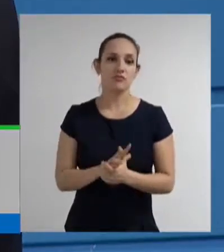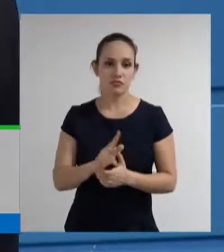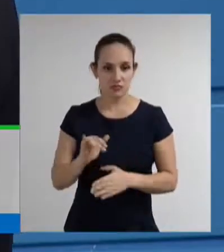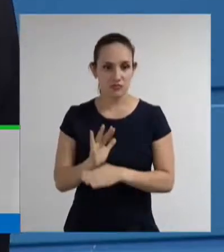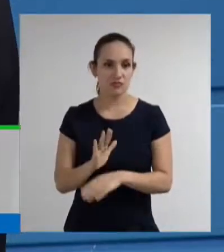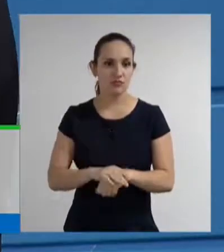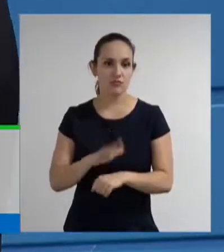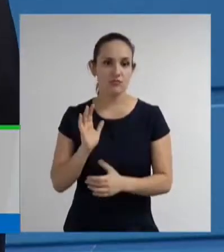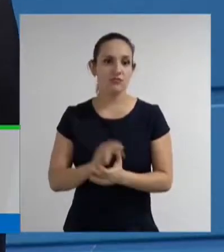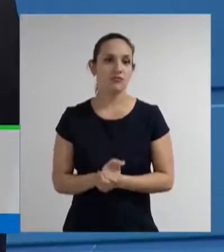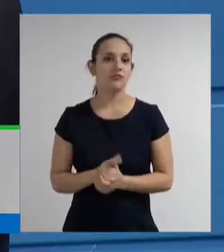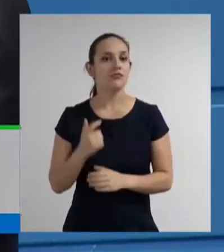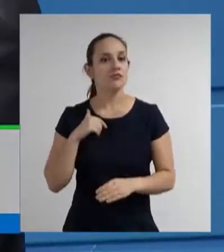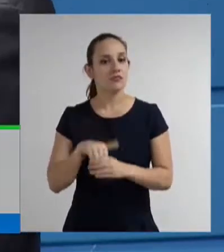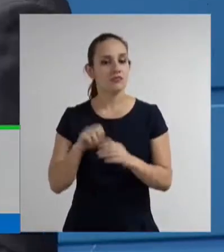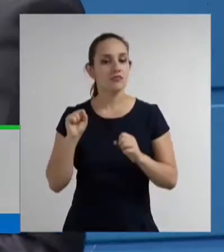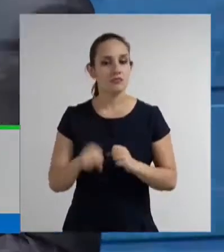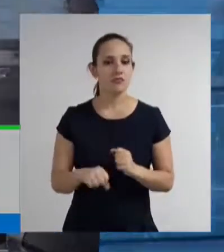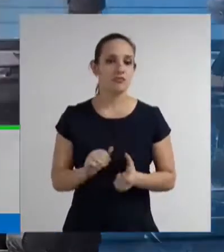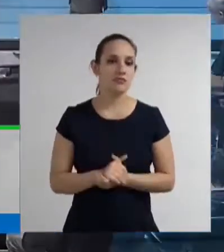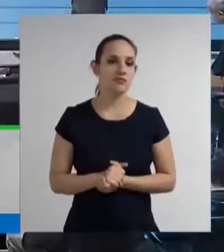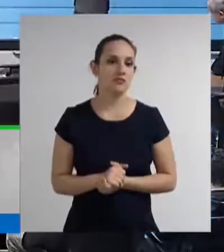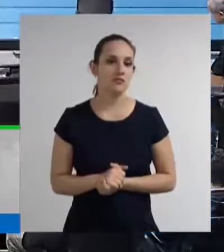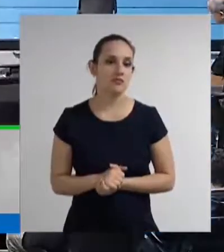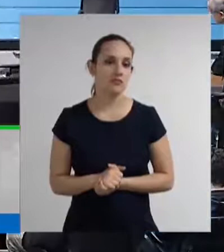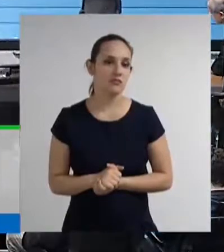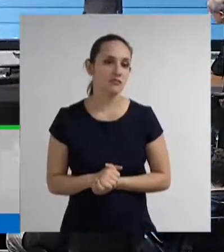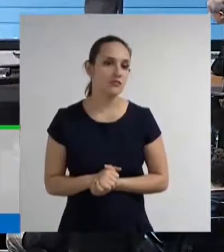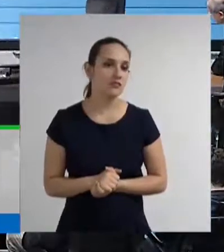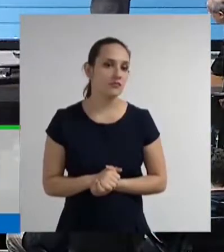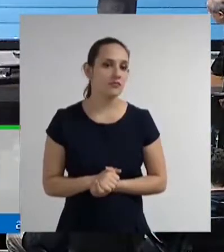sentido, também sou favorável.